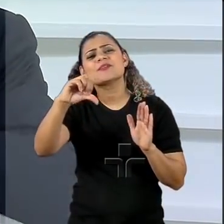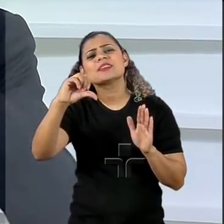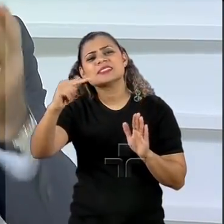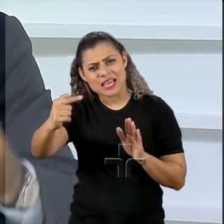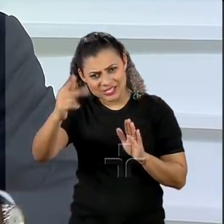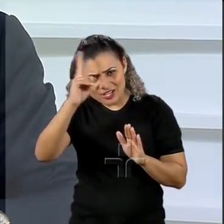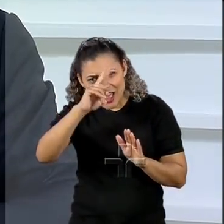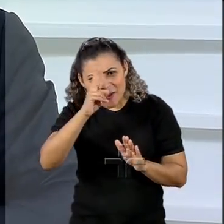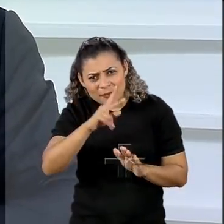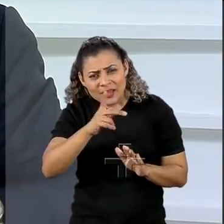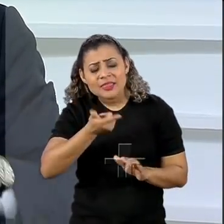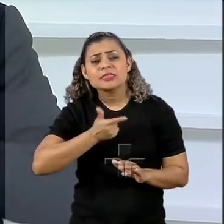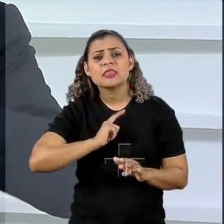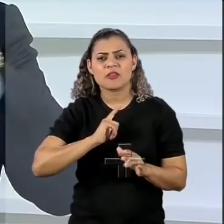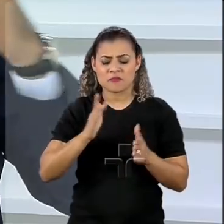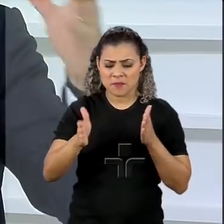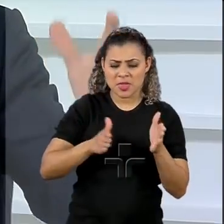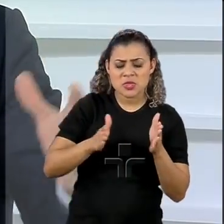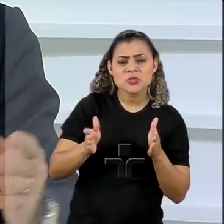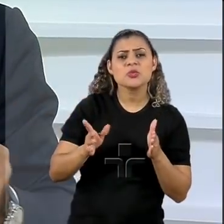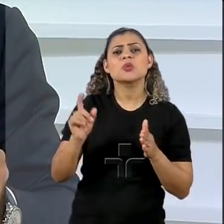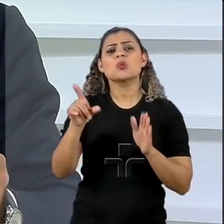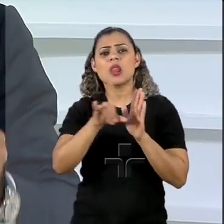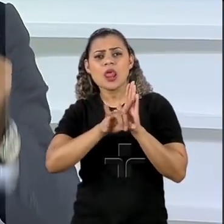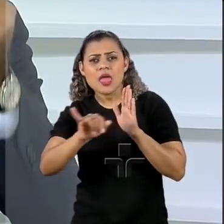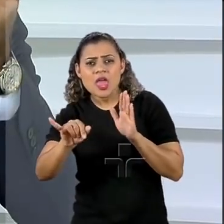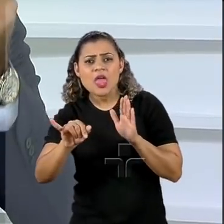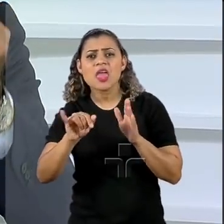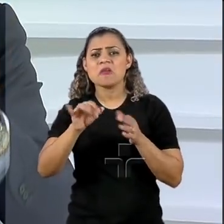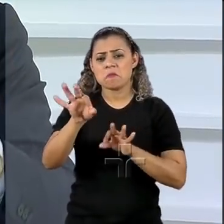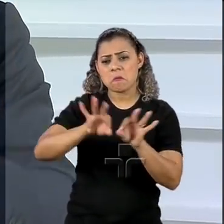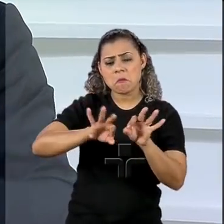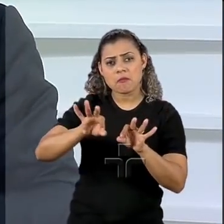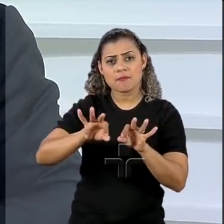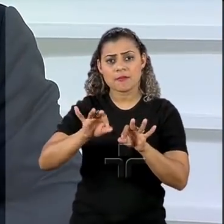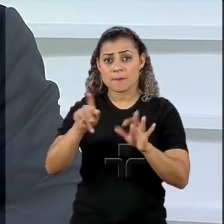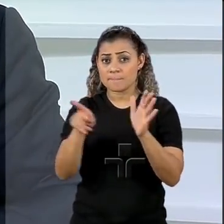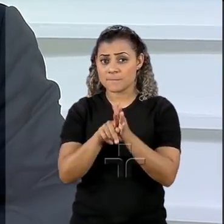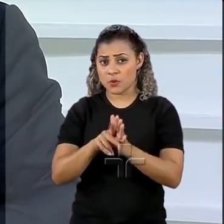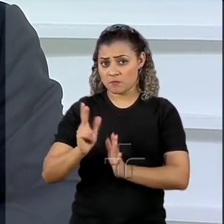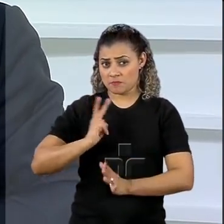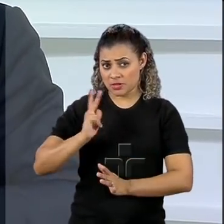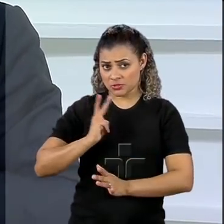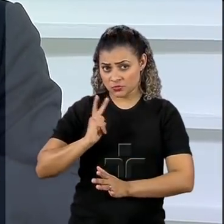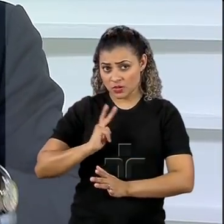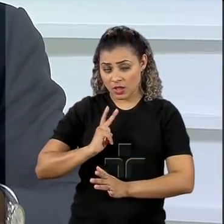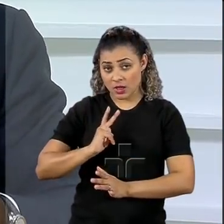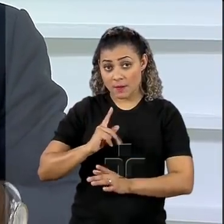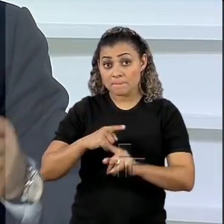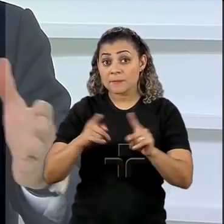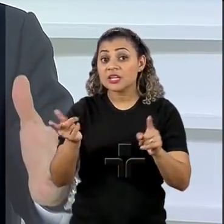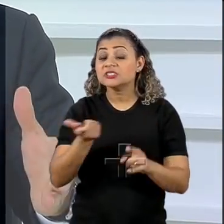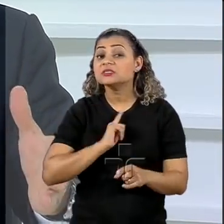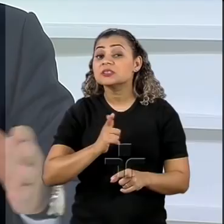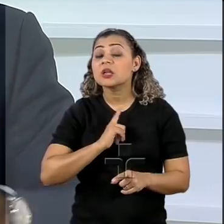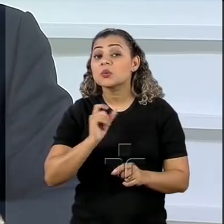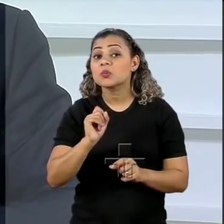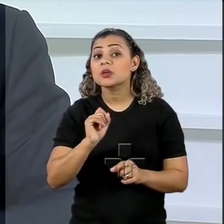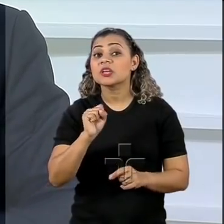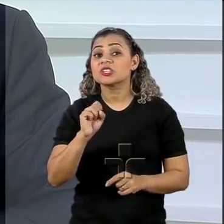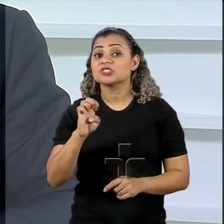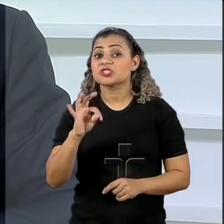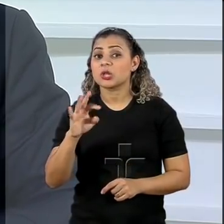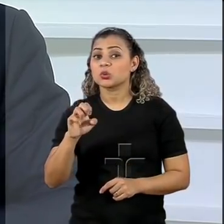Havia uma previsão de uma legislação. Não, havia, na verdade, o Estatuto das